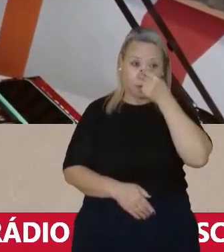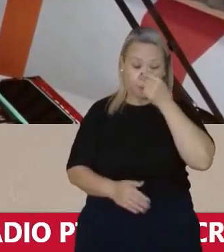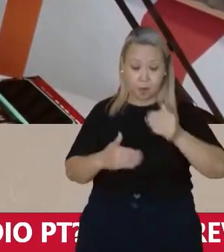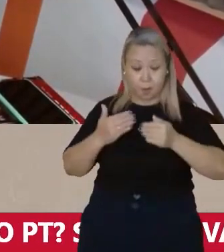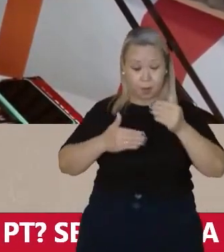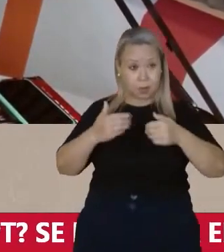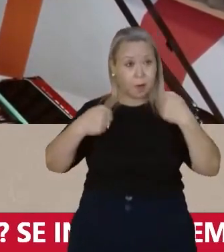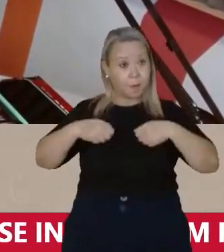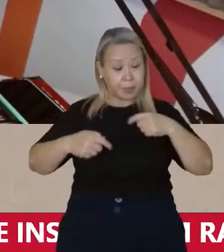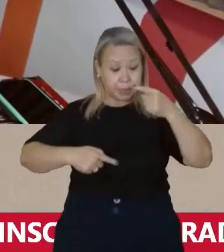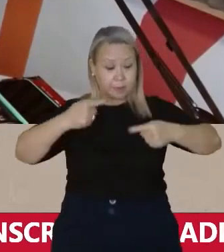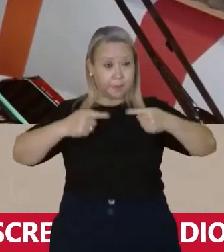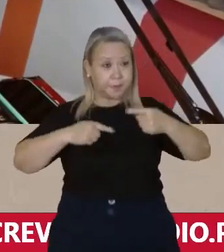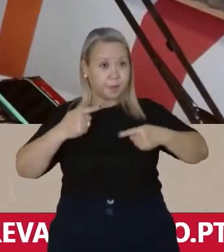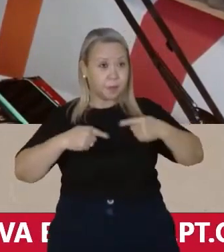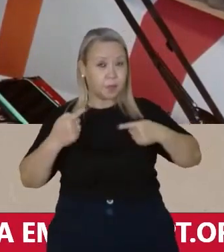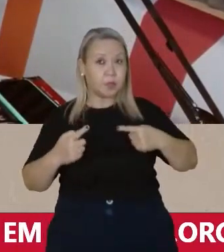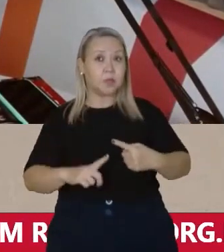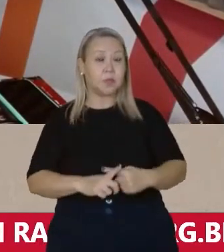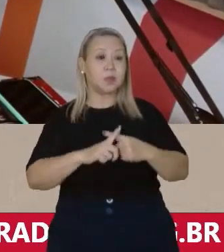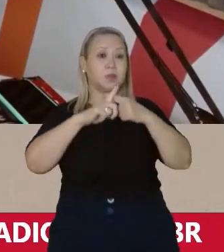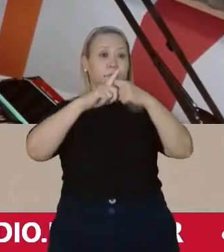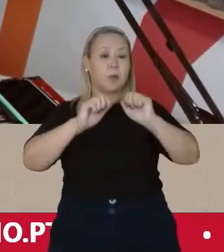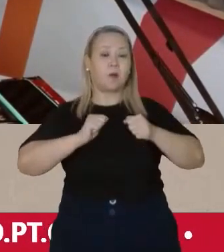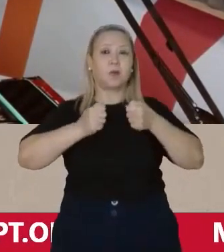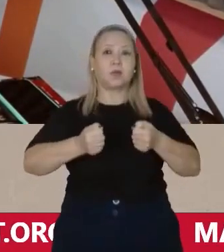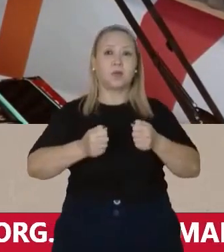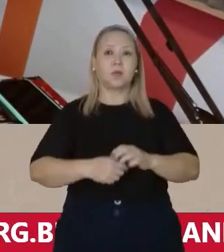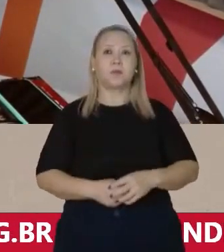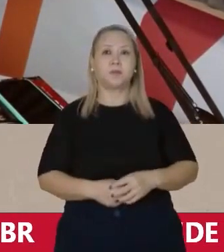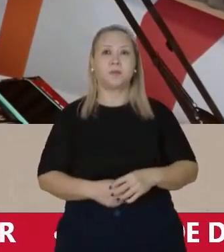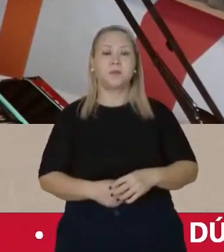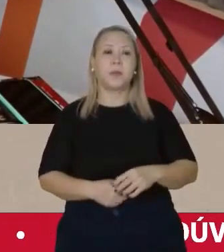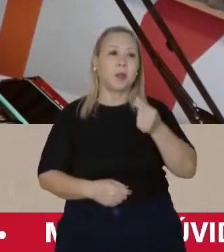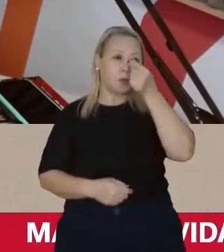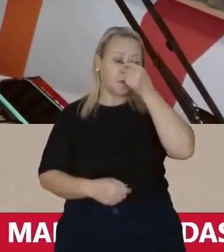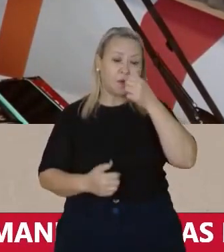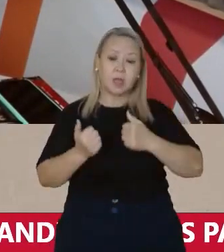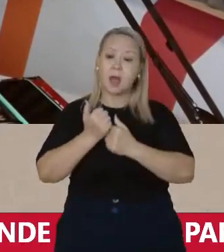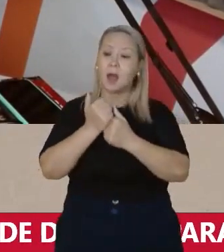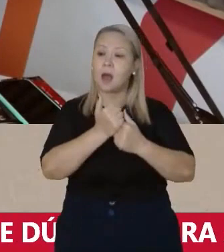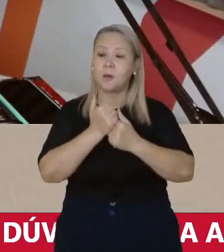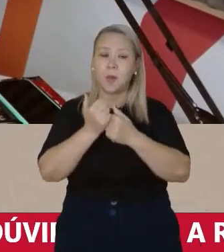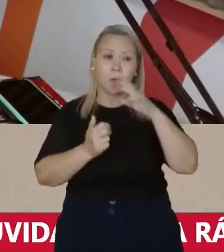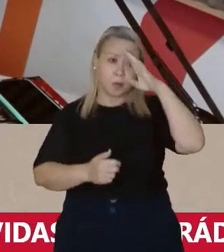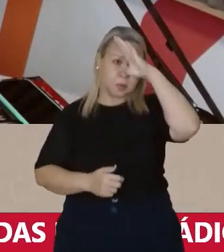precisam disputar o discurso. Quando as pessoas falam assim, os evangélicos apoiaram o Bolsonaro. Gente, é muita